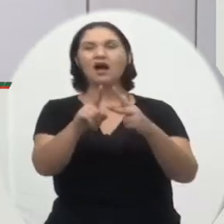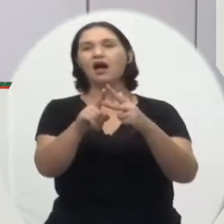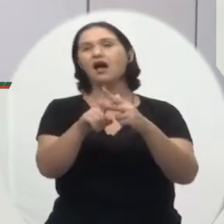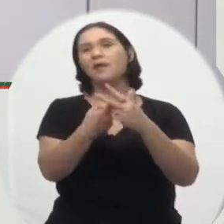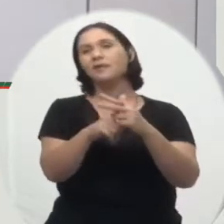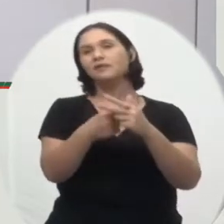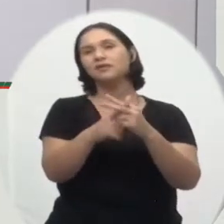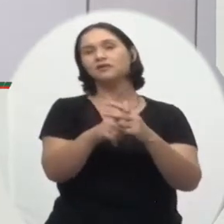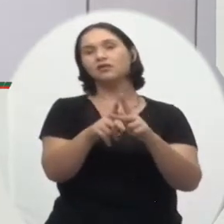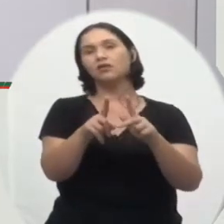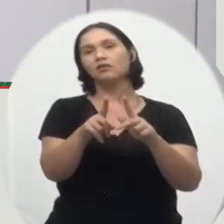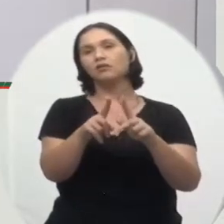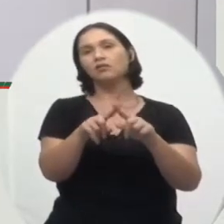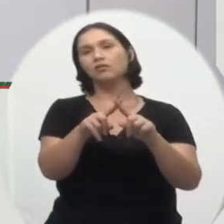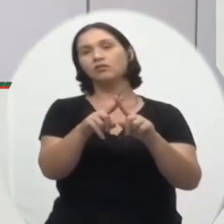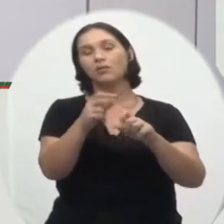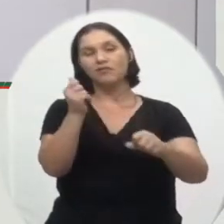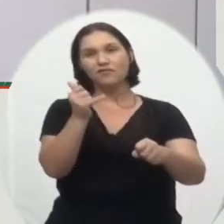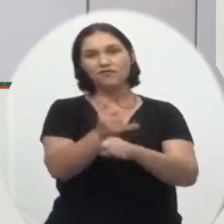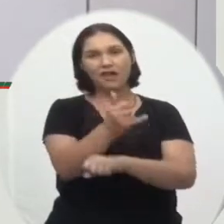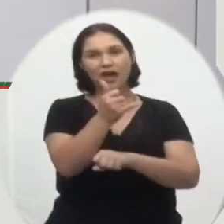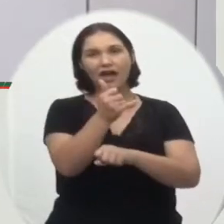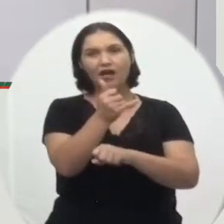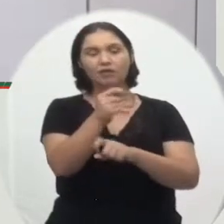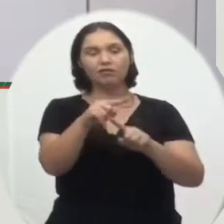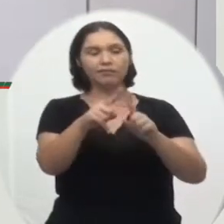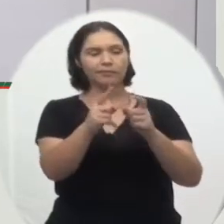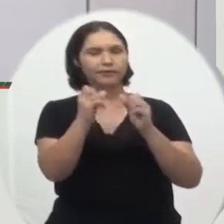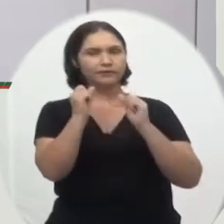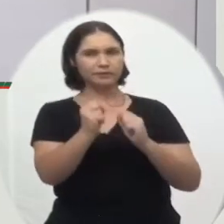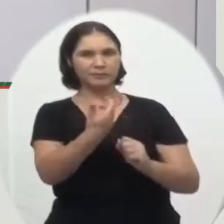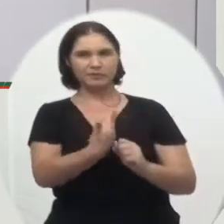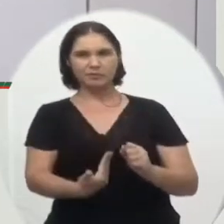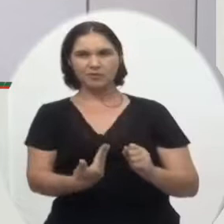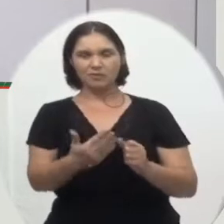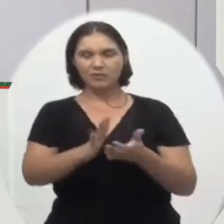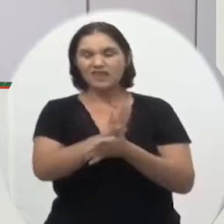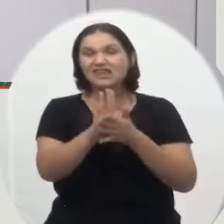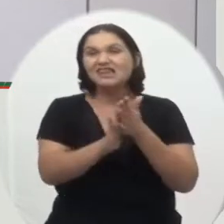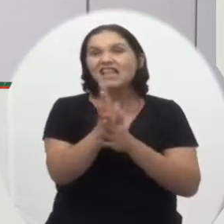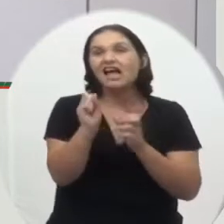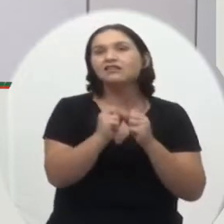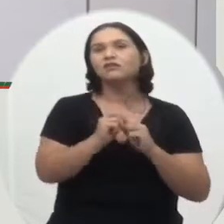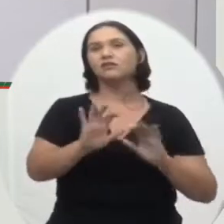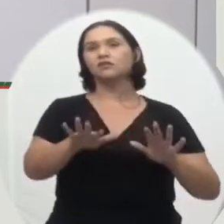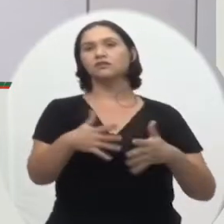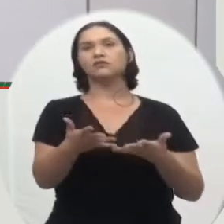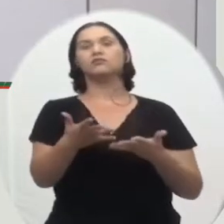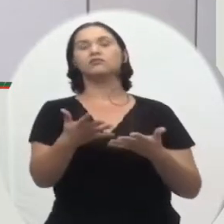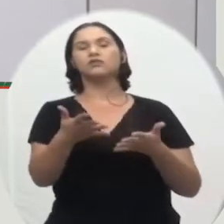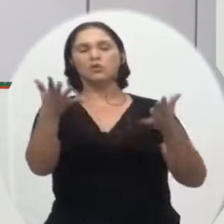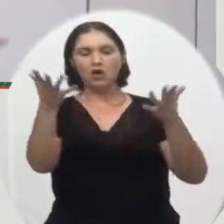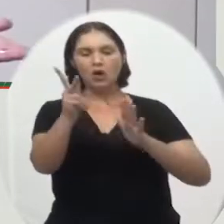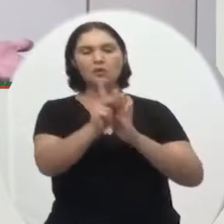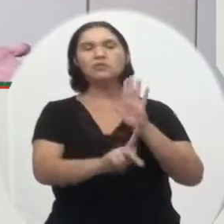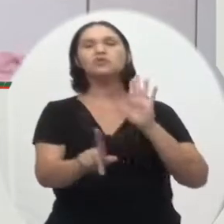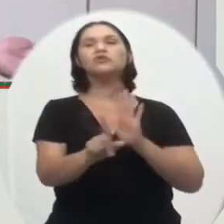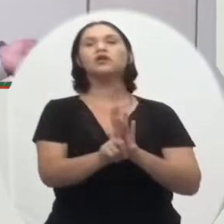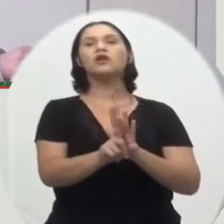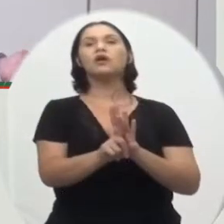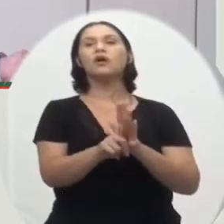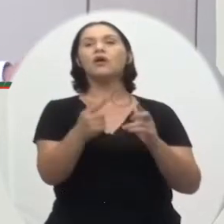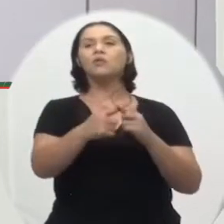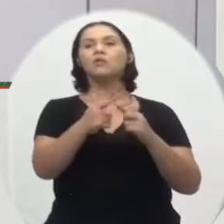abandonado, e o poder público não tomou providências. Então, cabe sim o seu projeto, já que não foi no bom senso, vai ter que ser